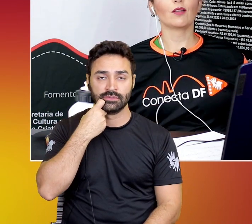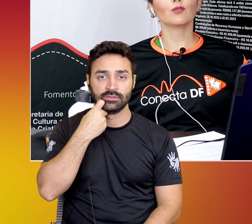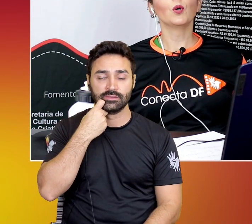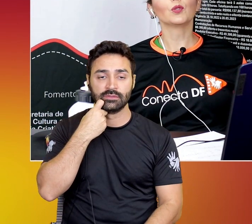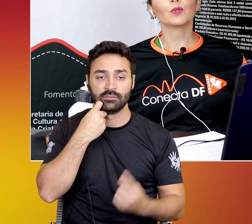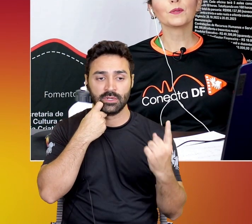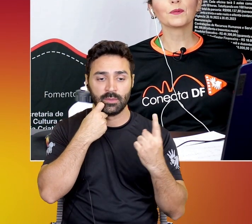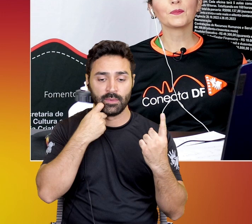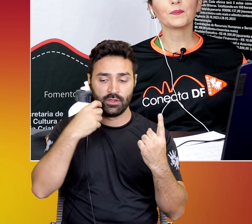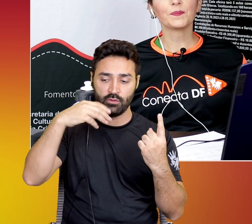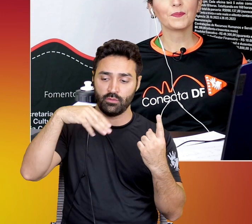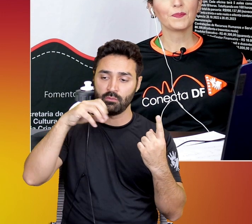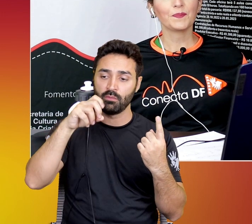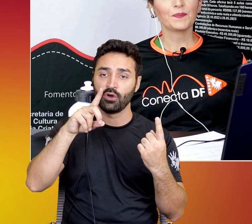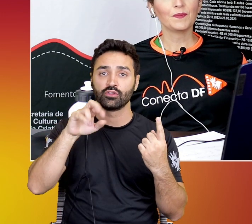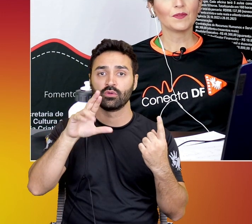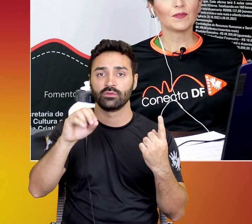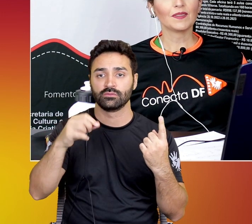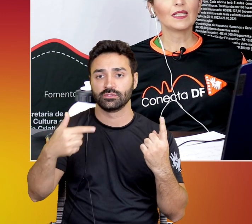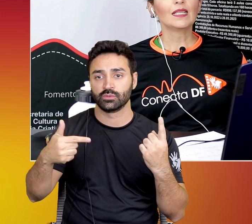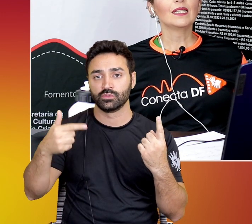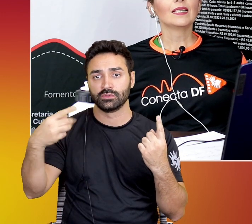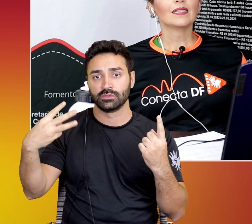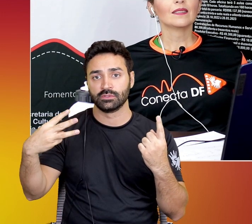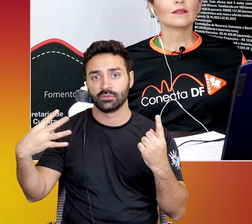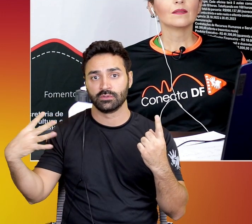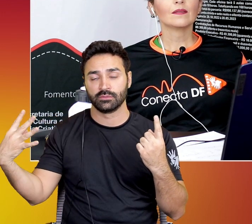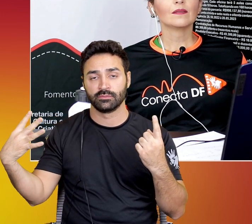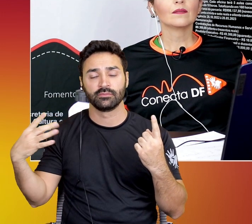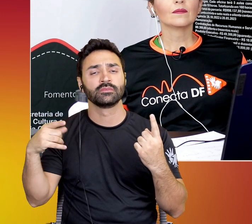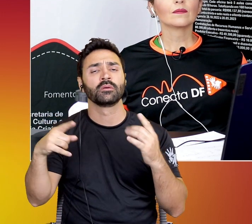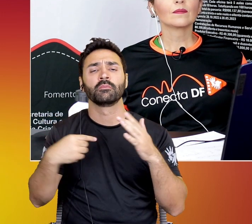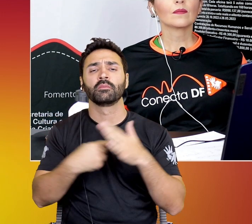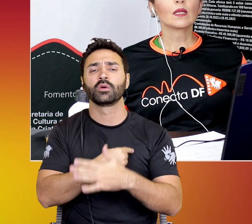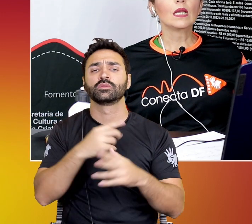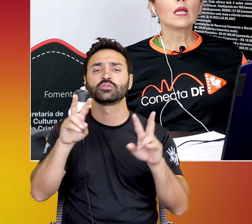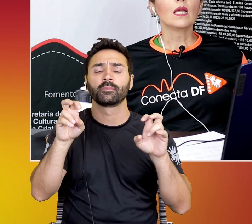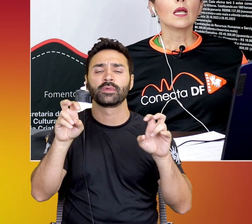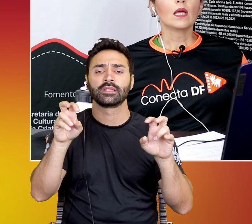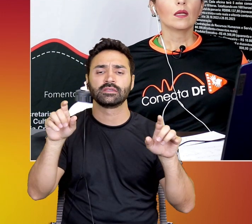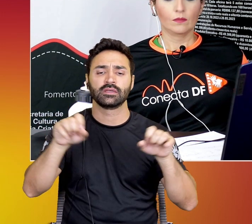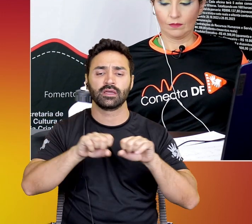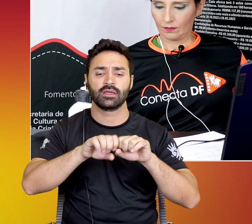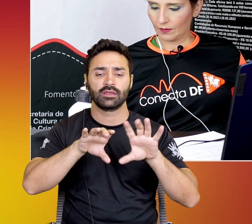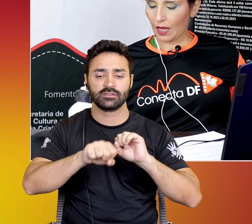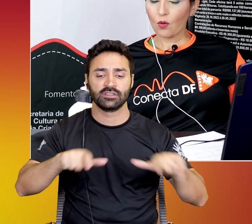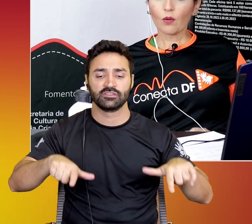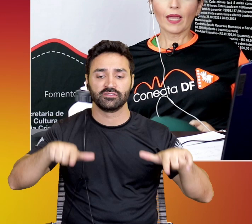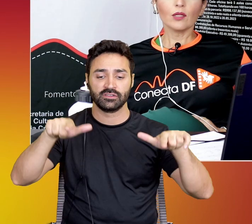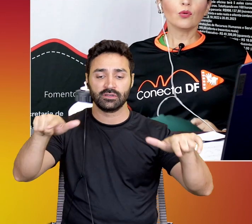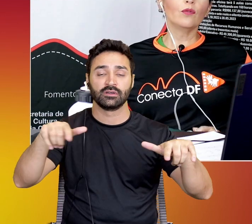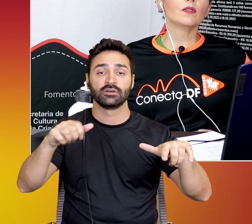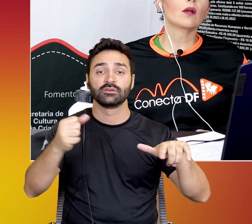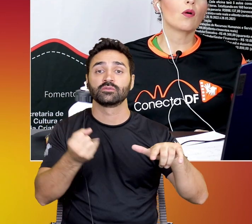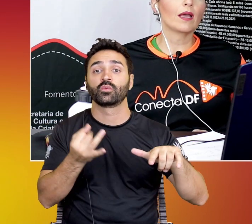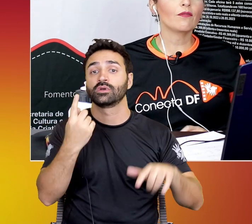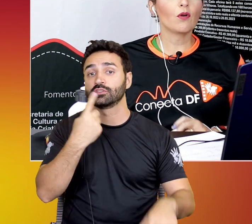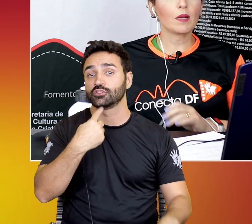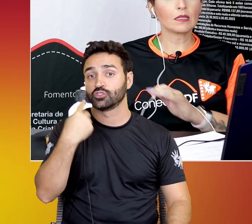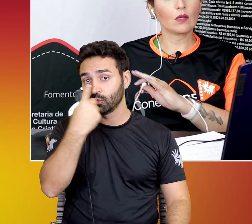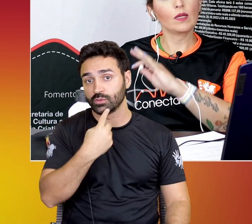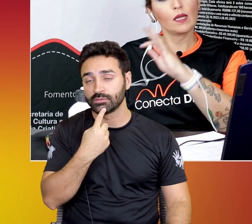tem vários módulos. Esse certificado, ele é de quantas horas? Tá. Qualquer dúvida,